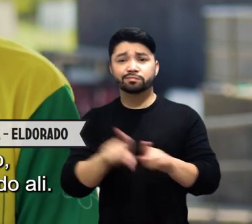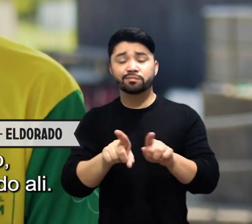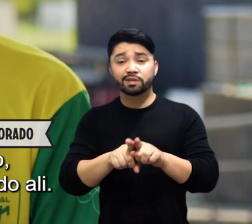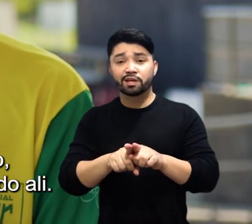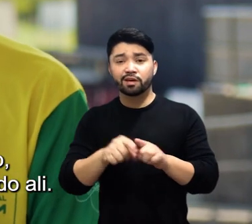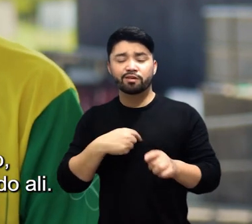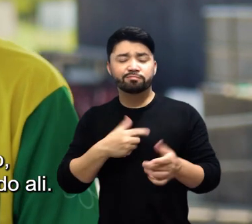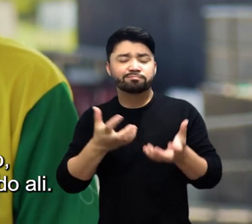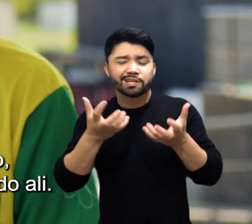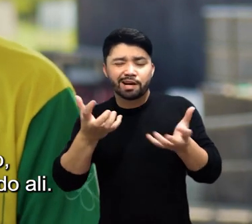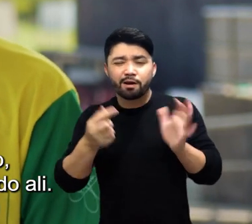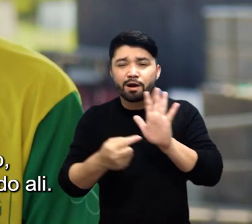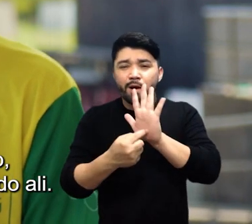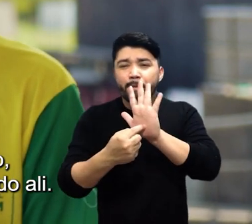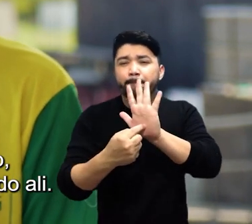Eu queria passar